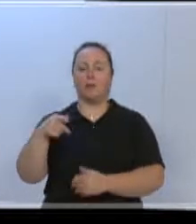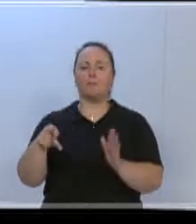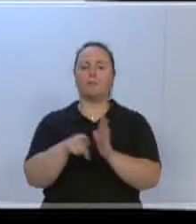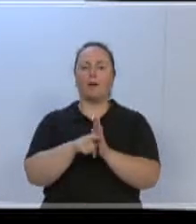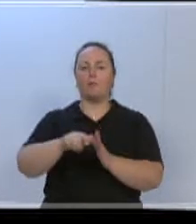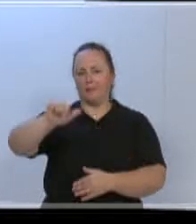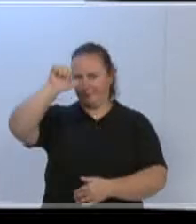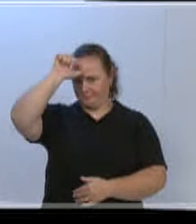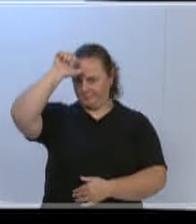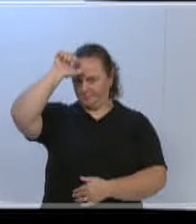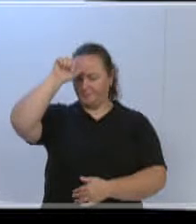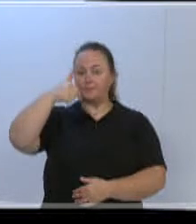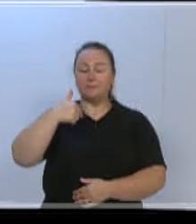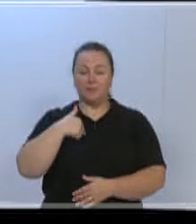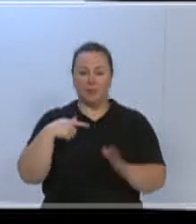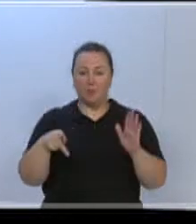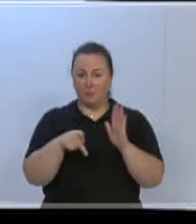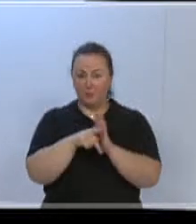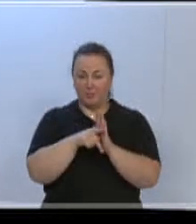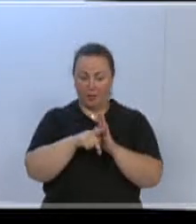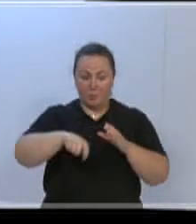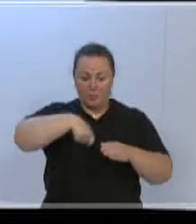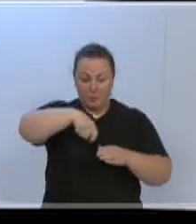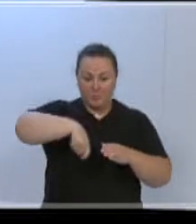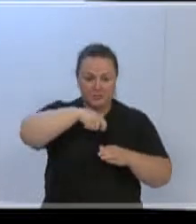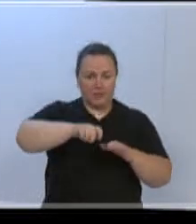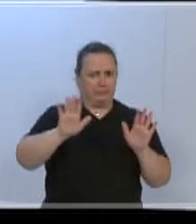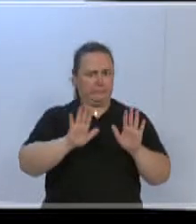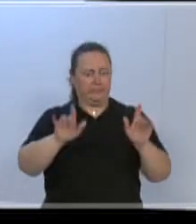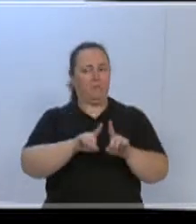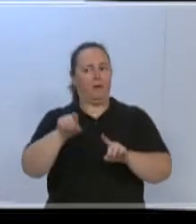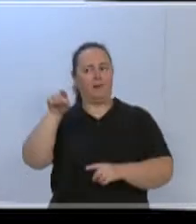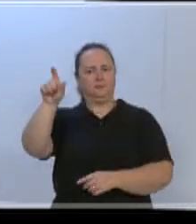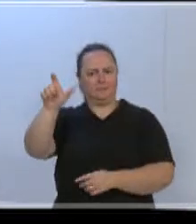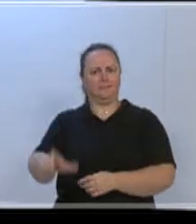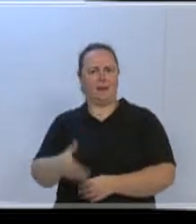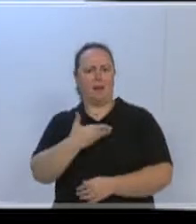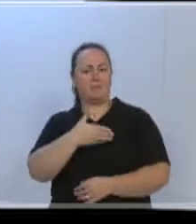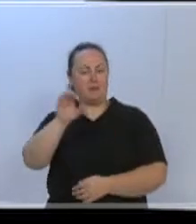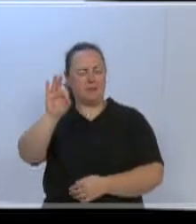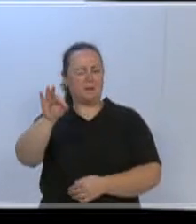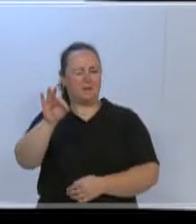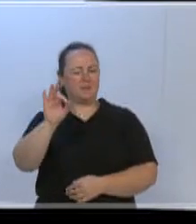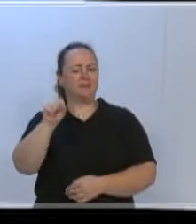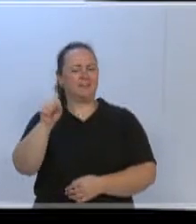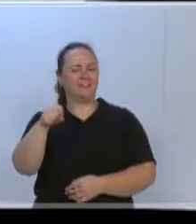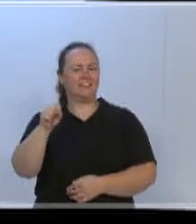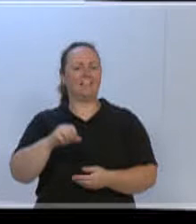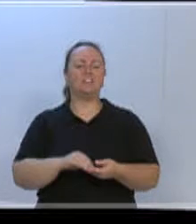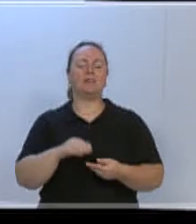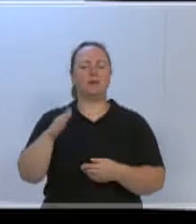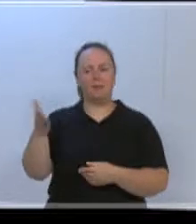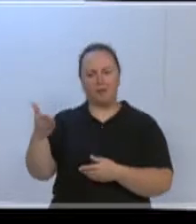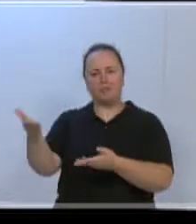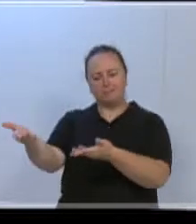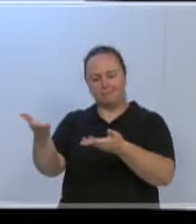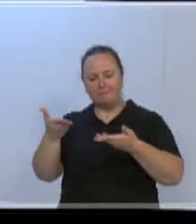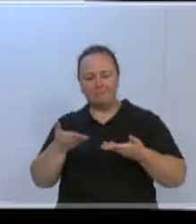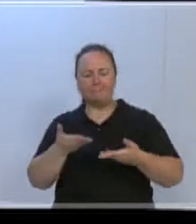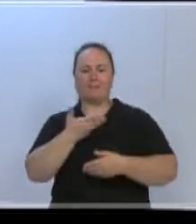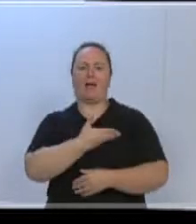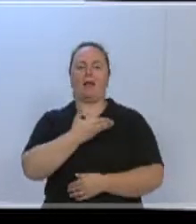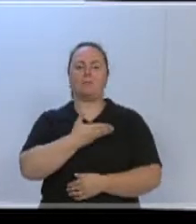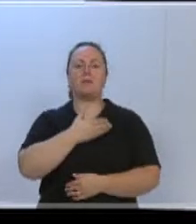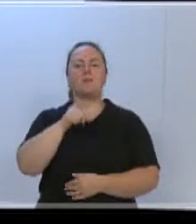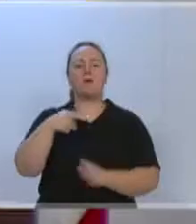vocês que não sou muito bem cozinho muito bom cozinheiro mas ele é então sabiamente naquilo que a gente não domina chamei um amigo aí de infância que é